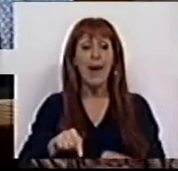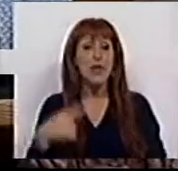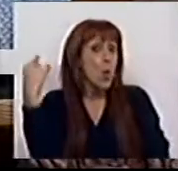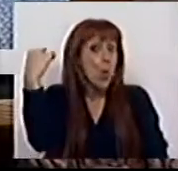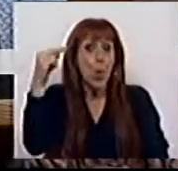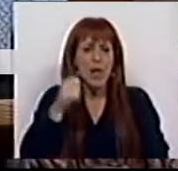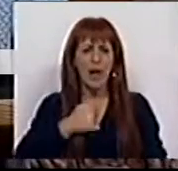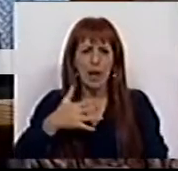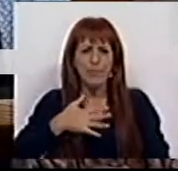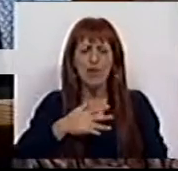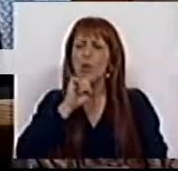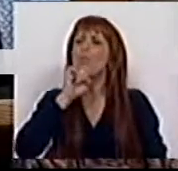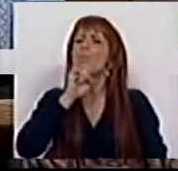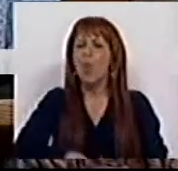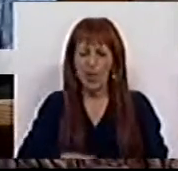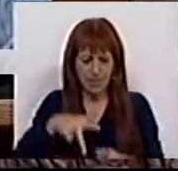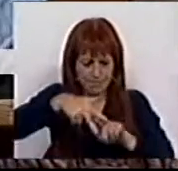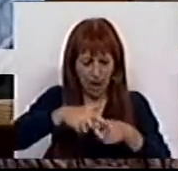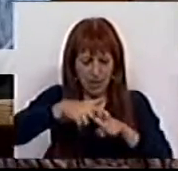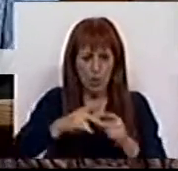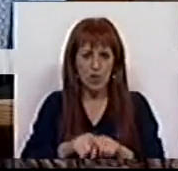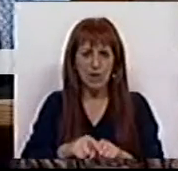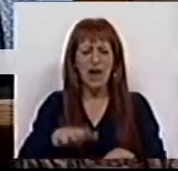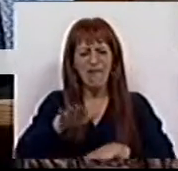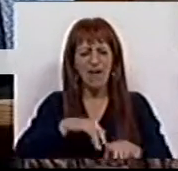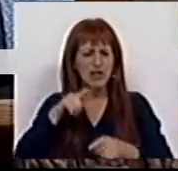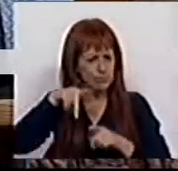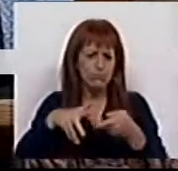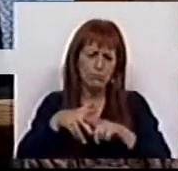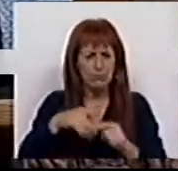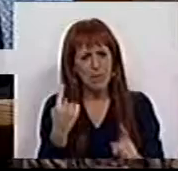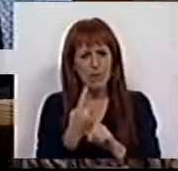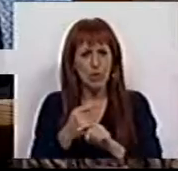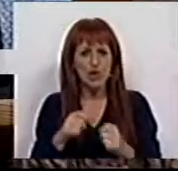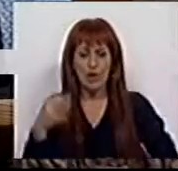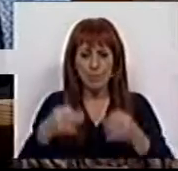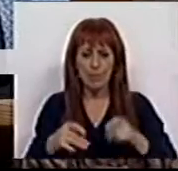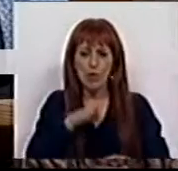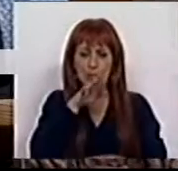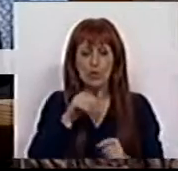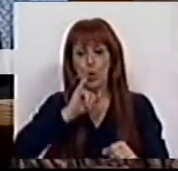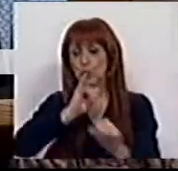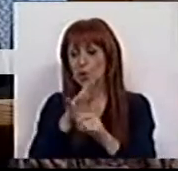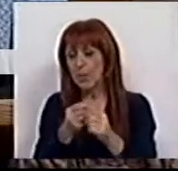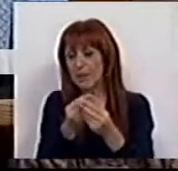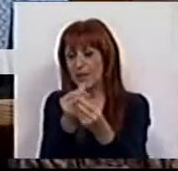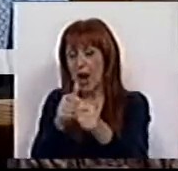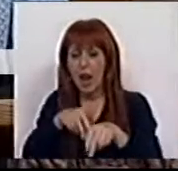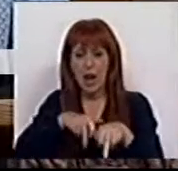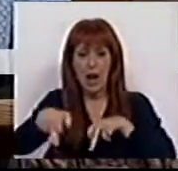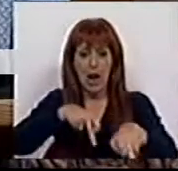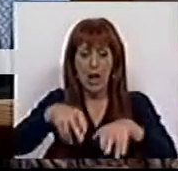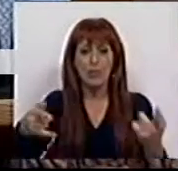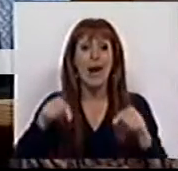a única empresa que pode reparar e fazer a manutenção de automotoras e restante material